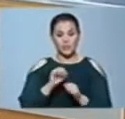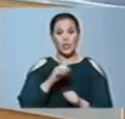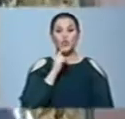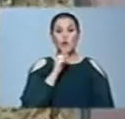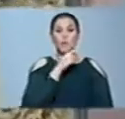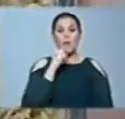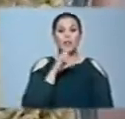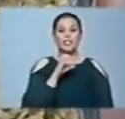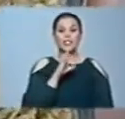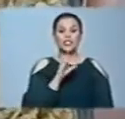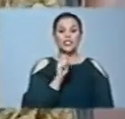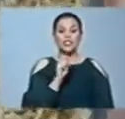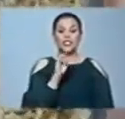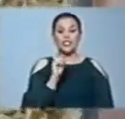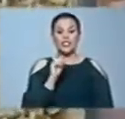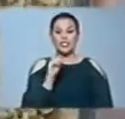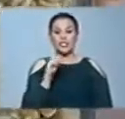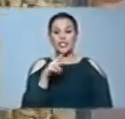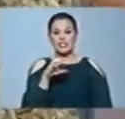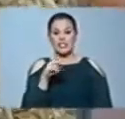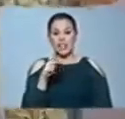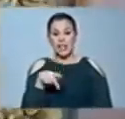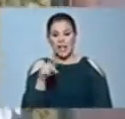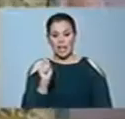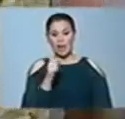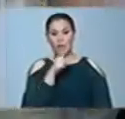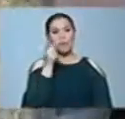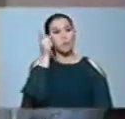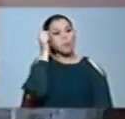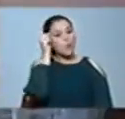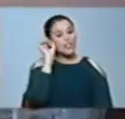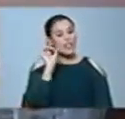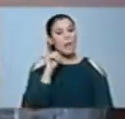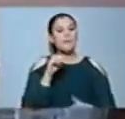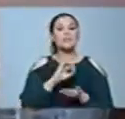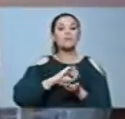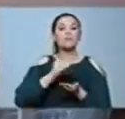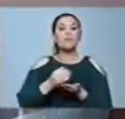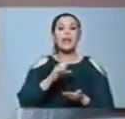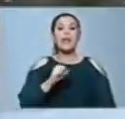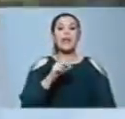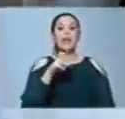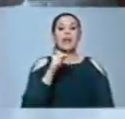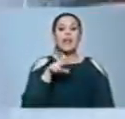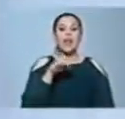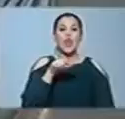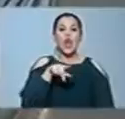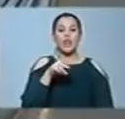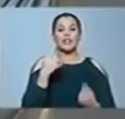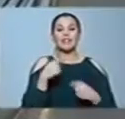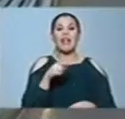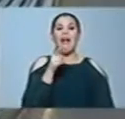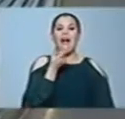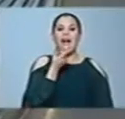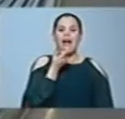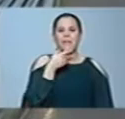fazer a base não como acha como é habitual mas sim com uma camada de granola se quiser esta granola tanques blocos da bahia